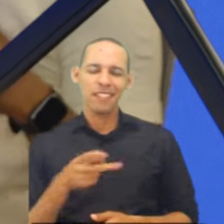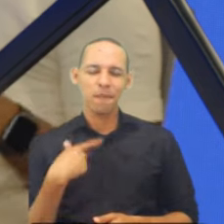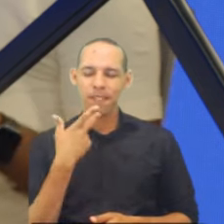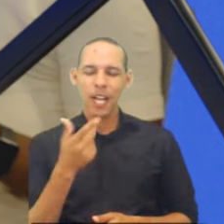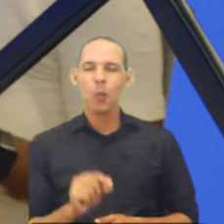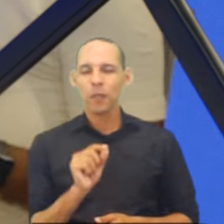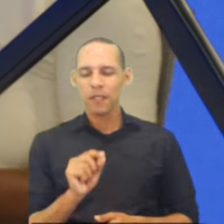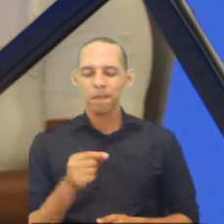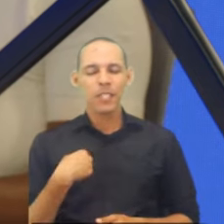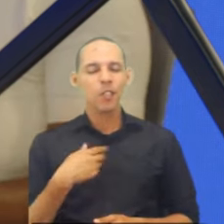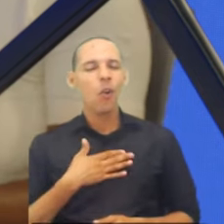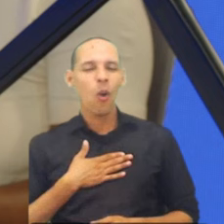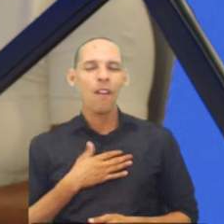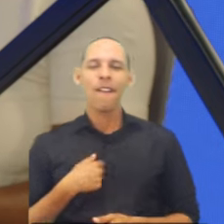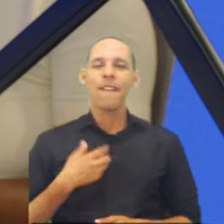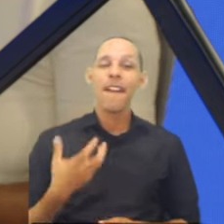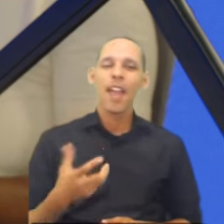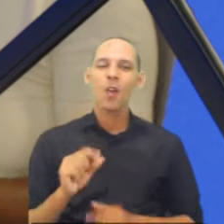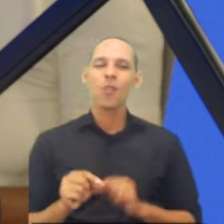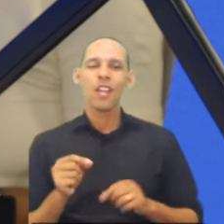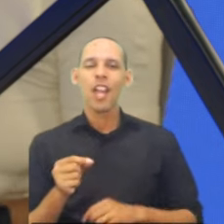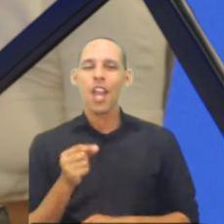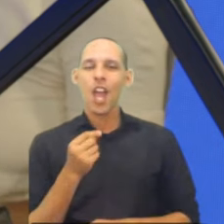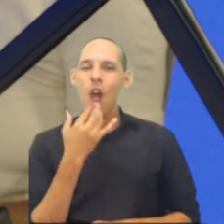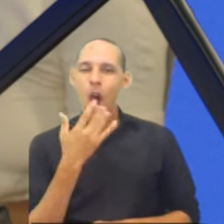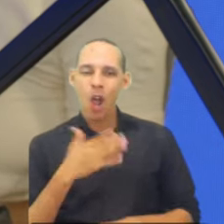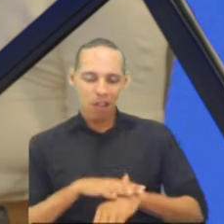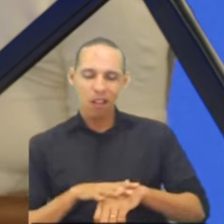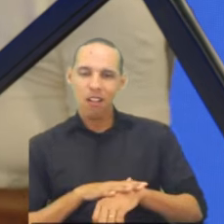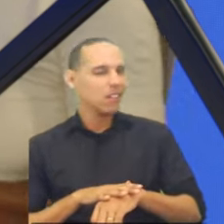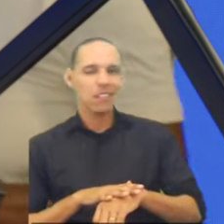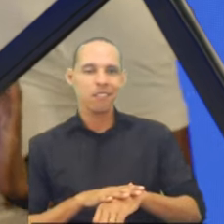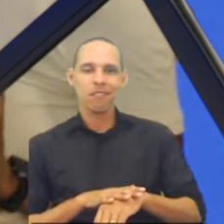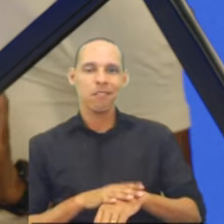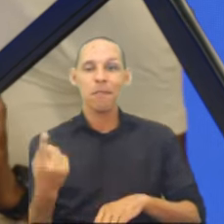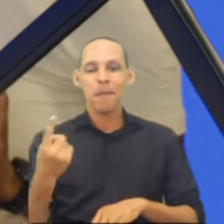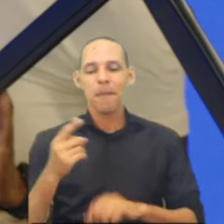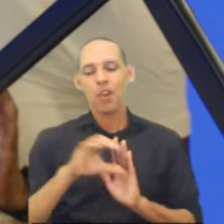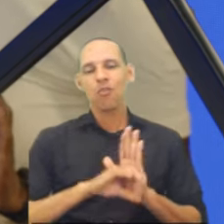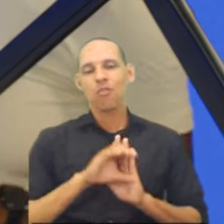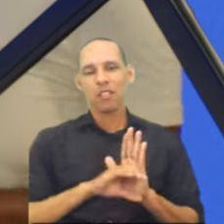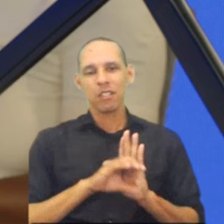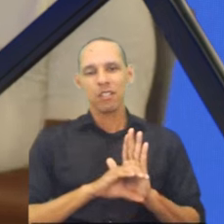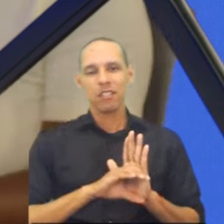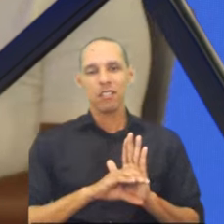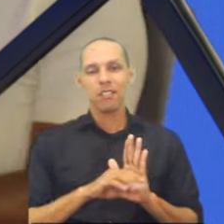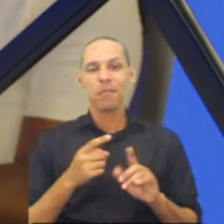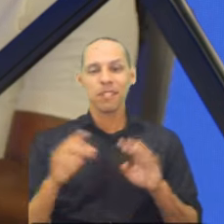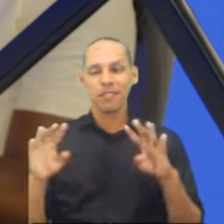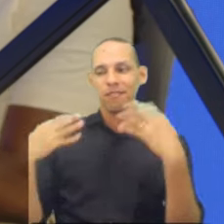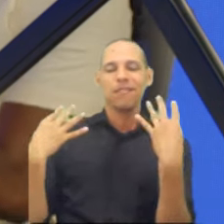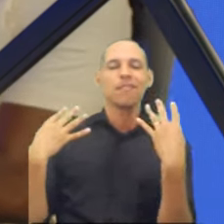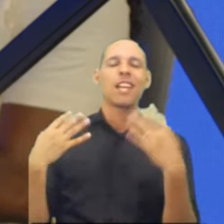eu sempre costumo falar eu gostaria muito que a minha cor não chegasse antes do meu currículo é apenas isso porque a cor